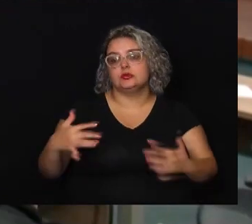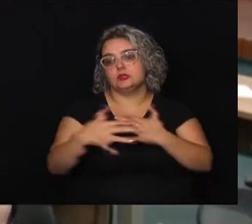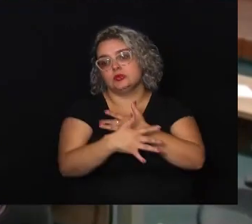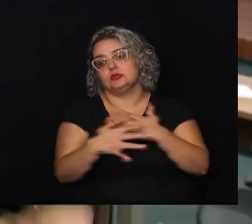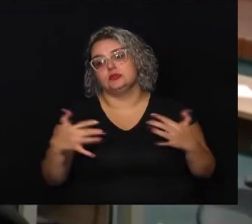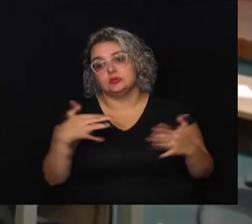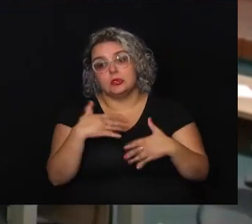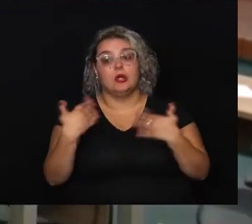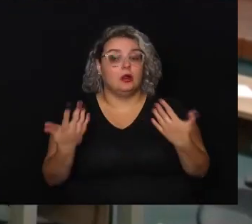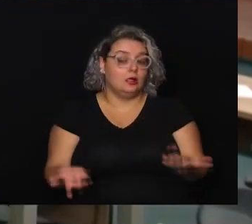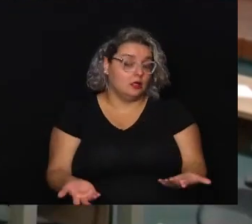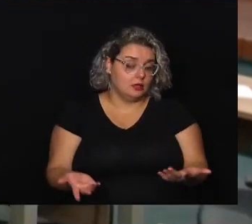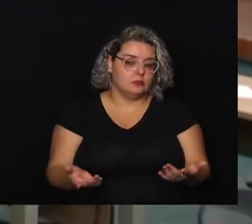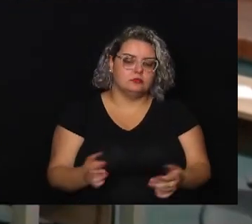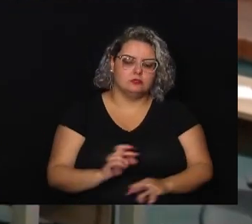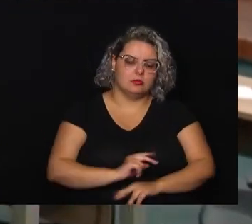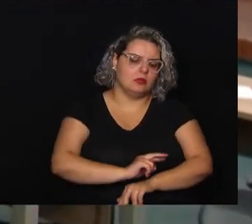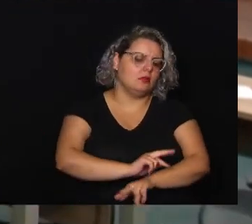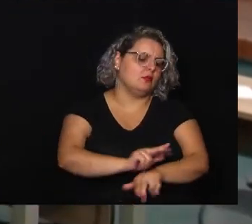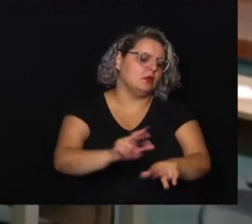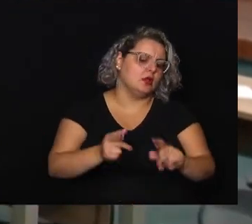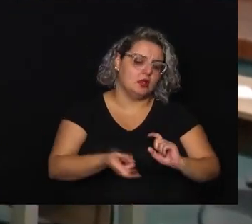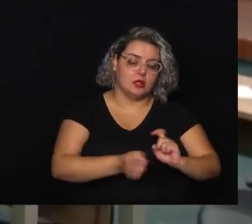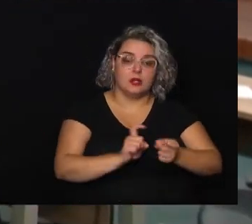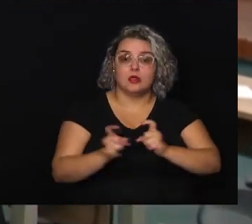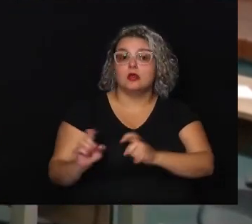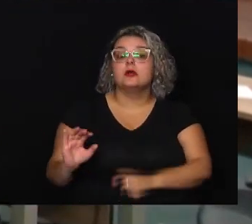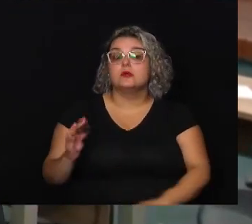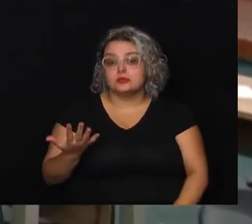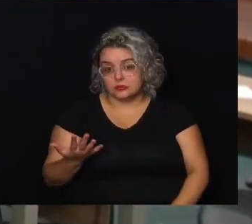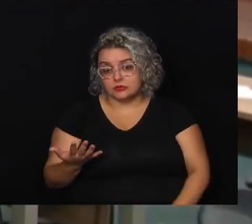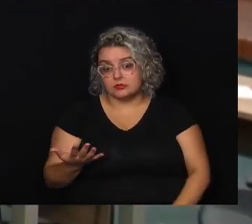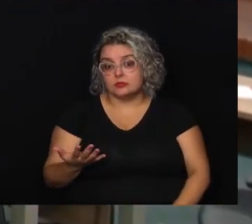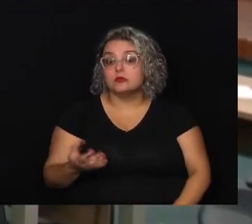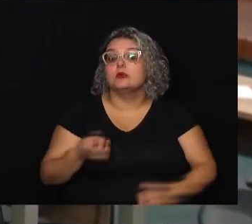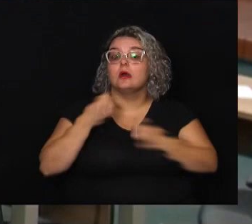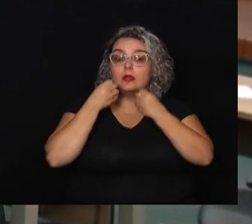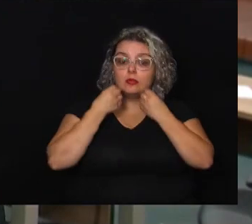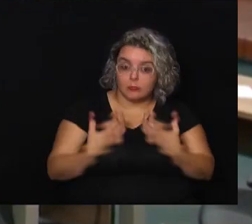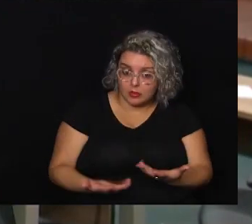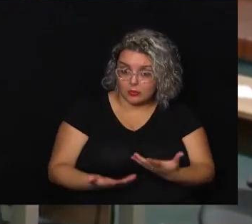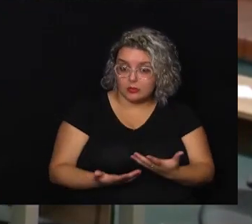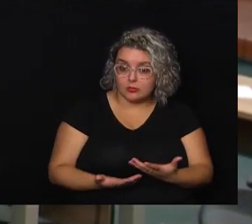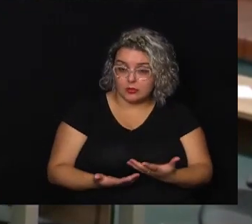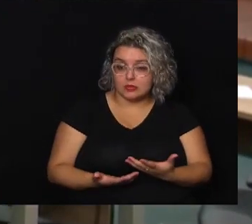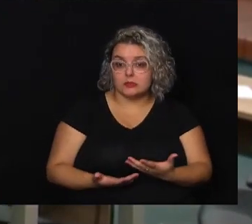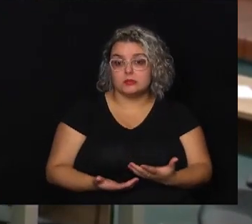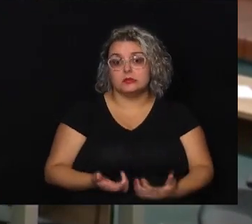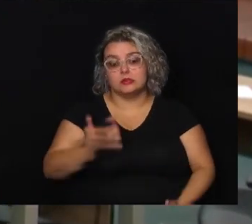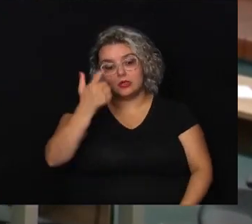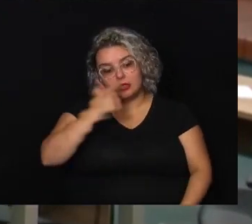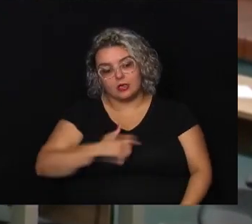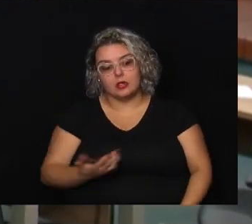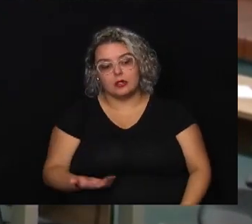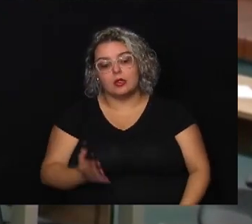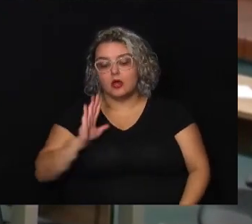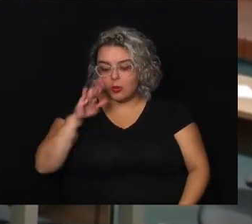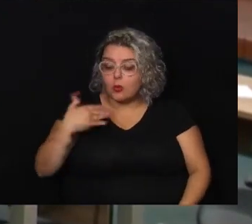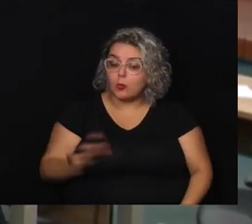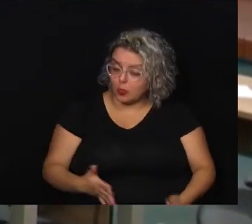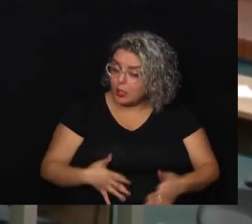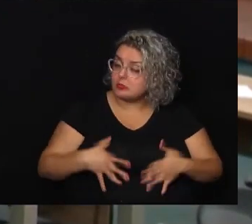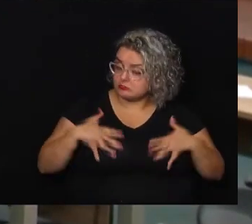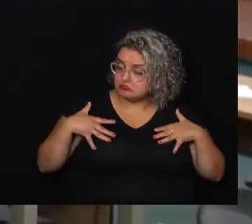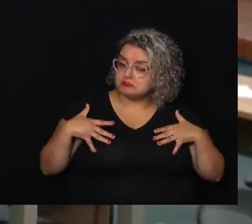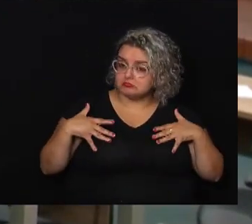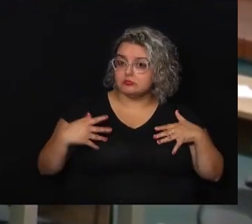sentido, as dezenas de reuniões que ocorreram foram muito satisfatórias e eu fico honrado e orgulhoso de